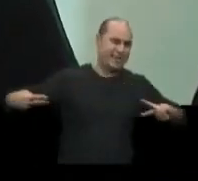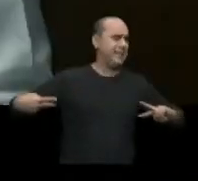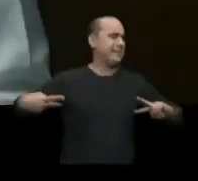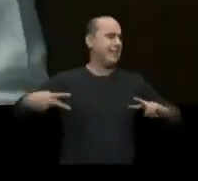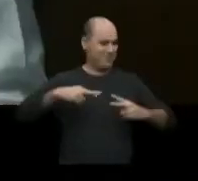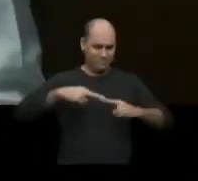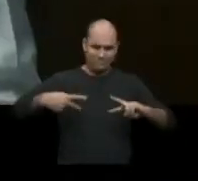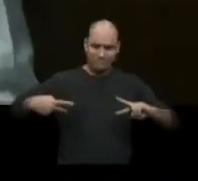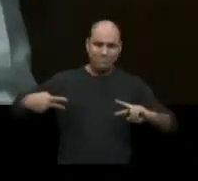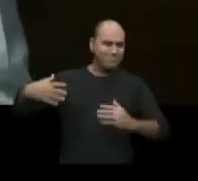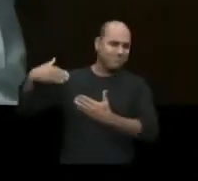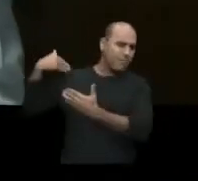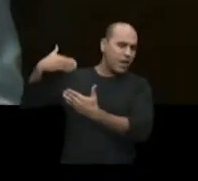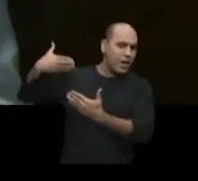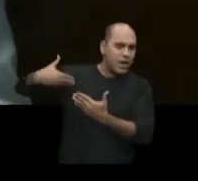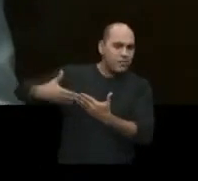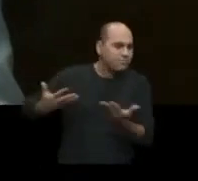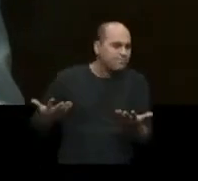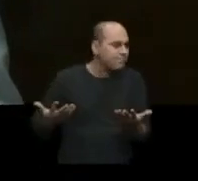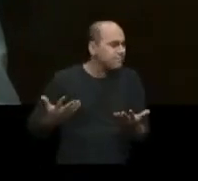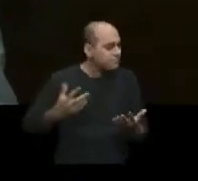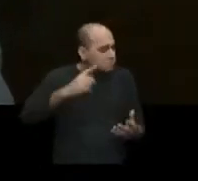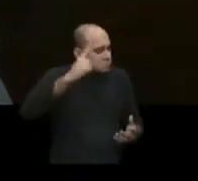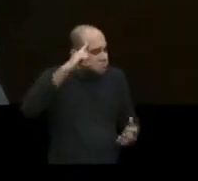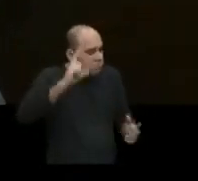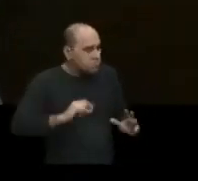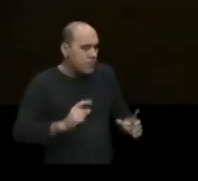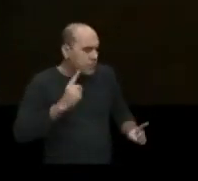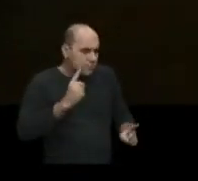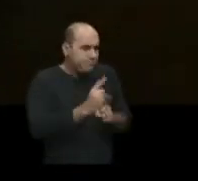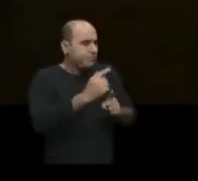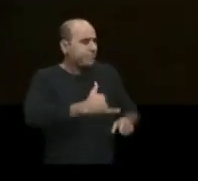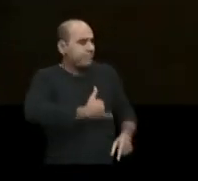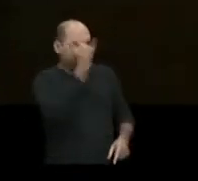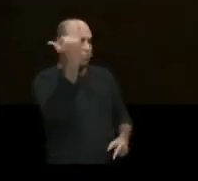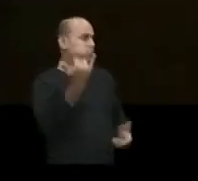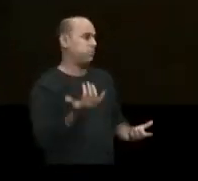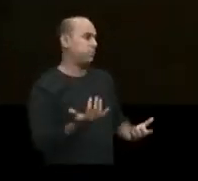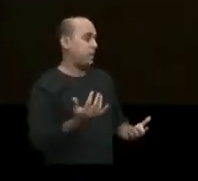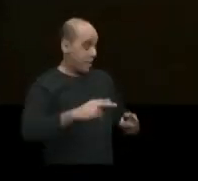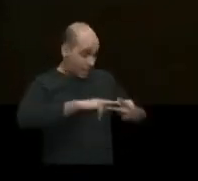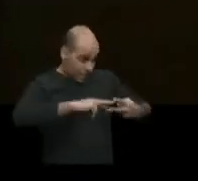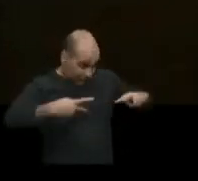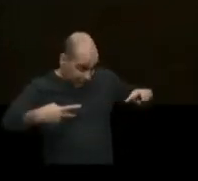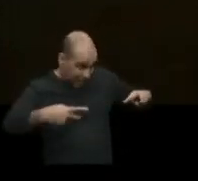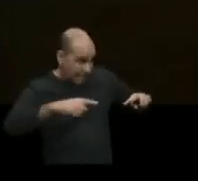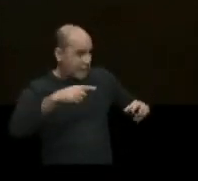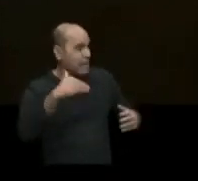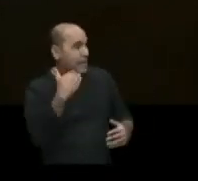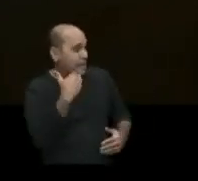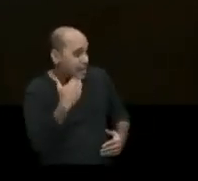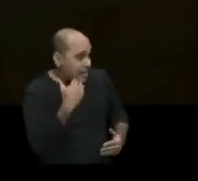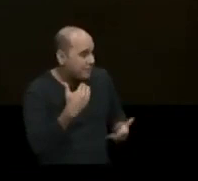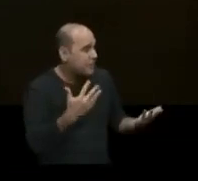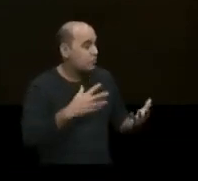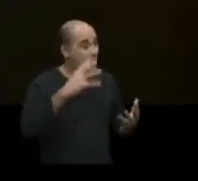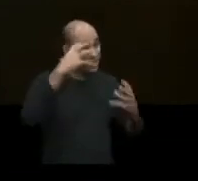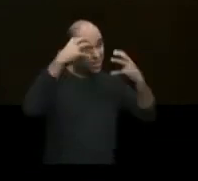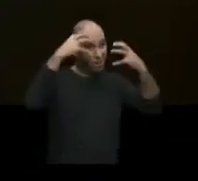Algo realmente inesperado. Essa malformação causou um aneurisma cerebral que se